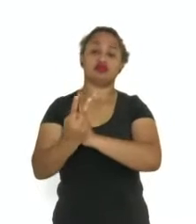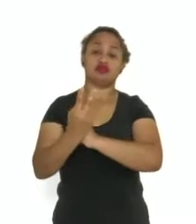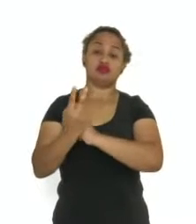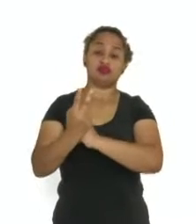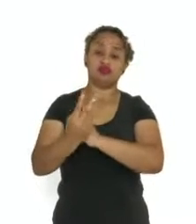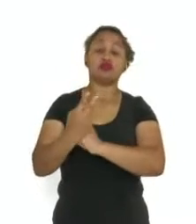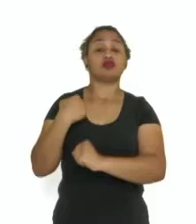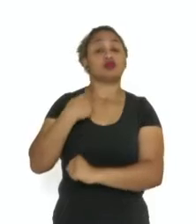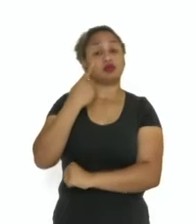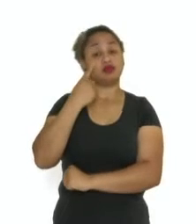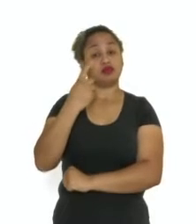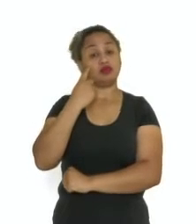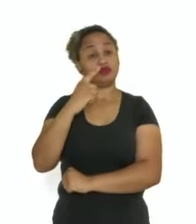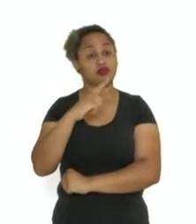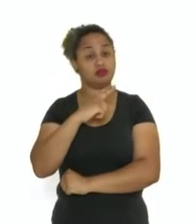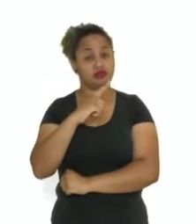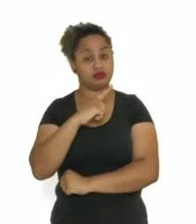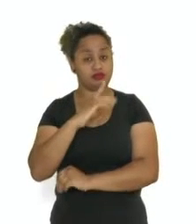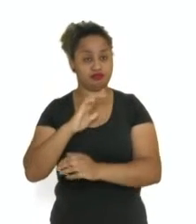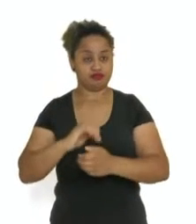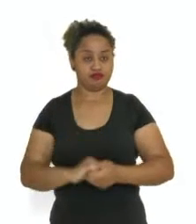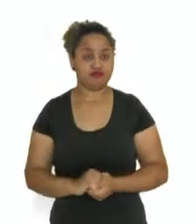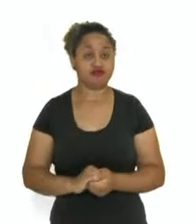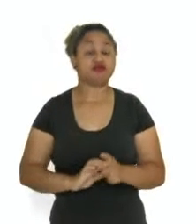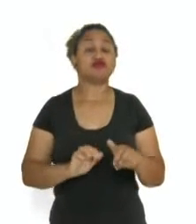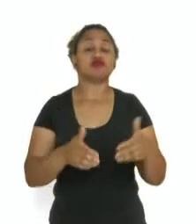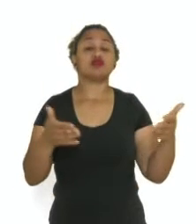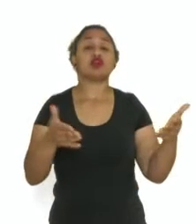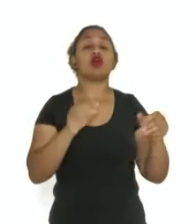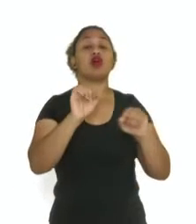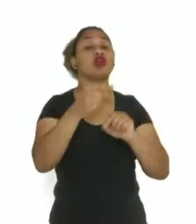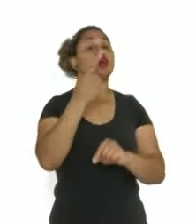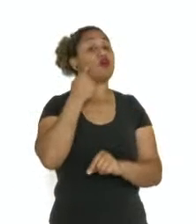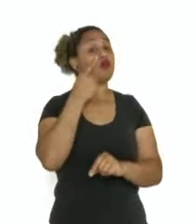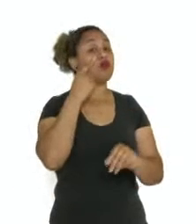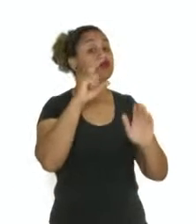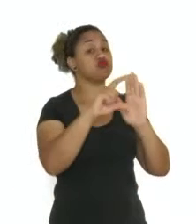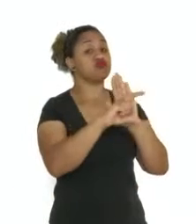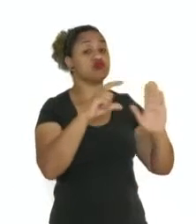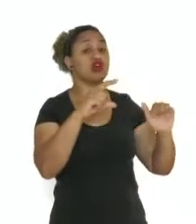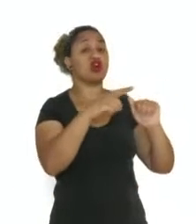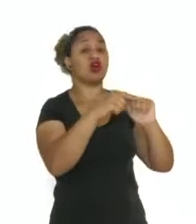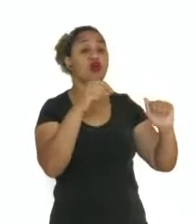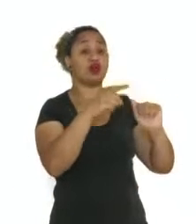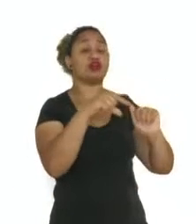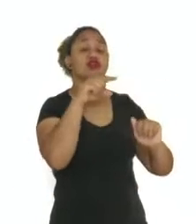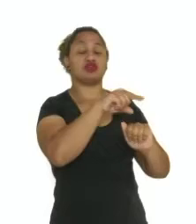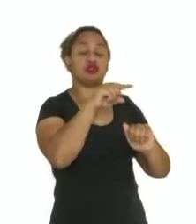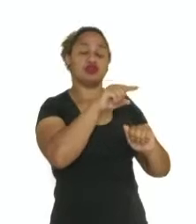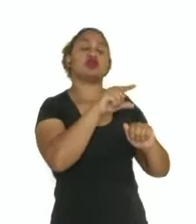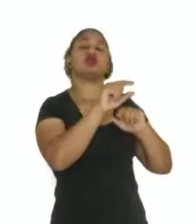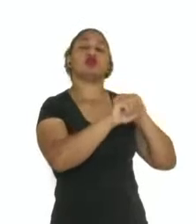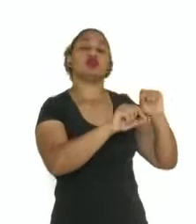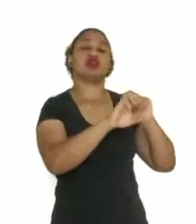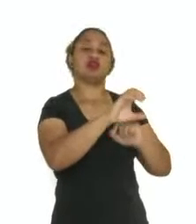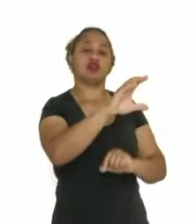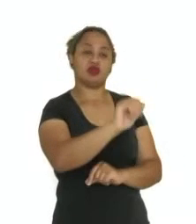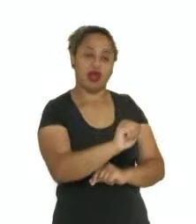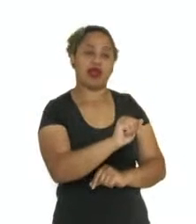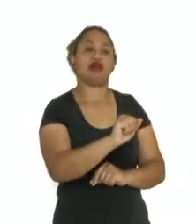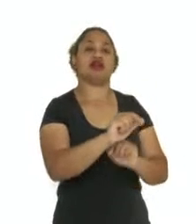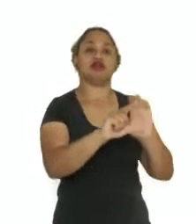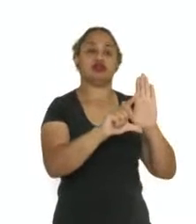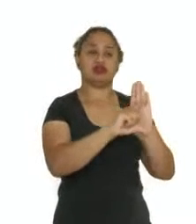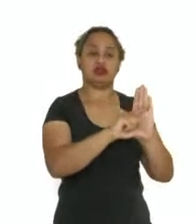seus interesses. Agora vejamos um artigo do Estatuto da Criança e do